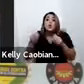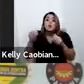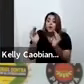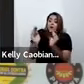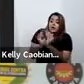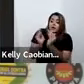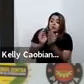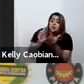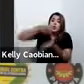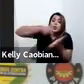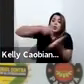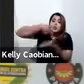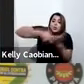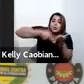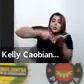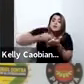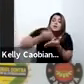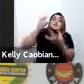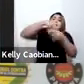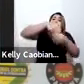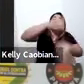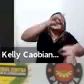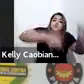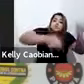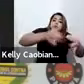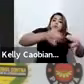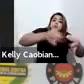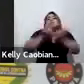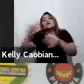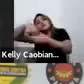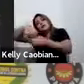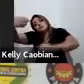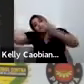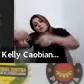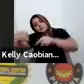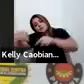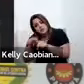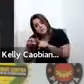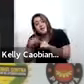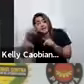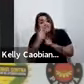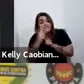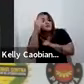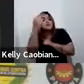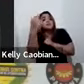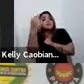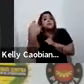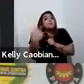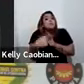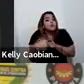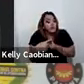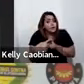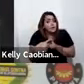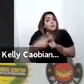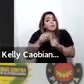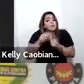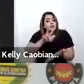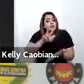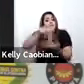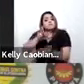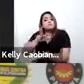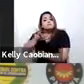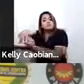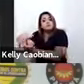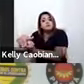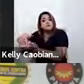e no campo político também. Porque nós sabemos que uma vitória como essa, ela se dá em várias frentes, tá?